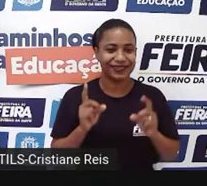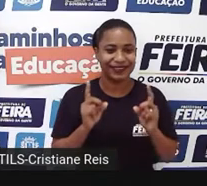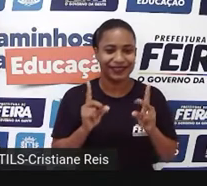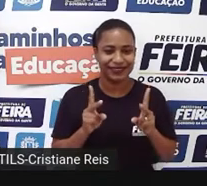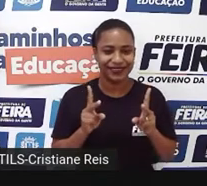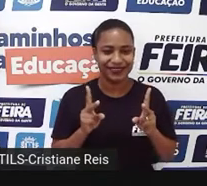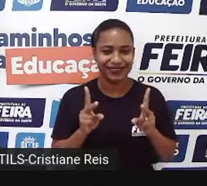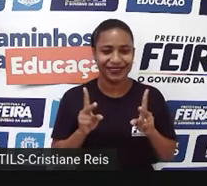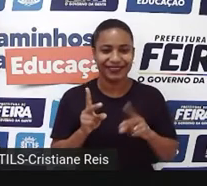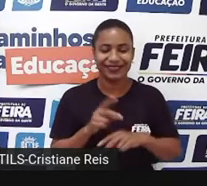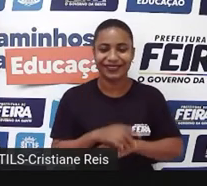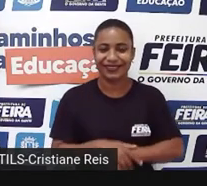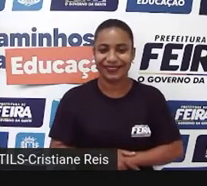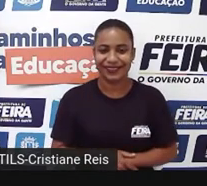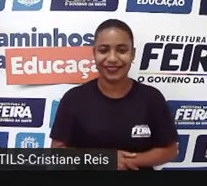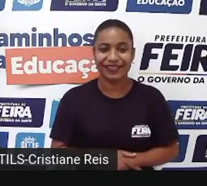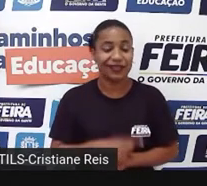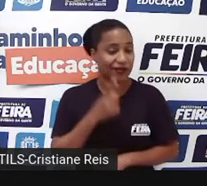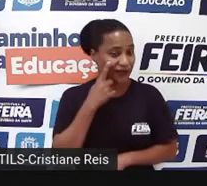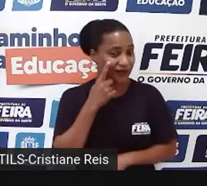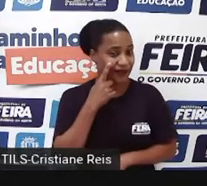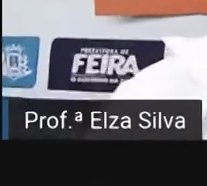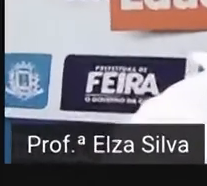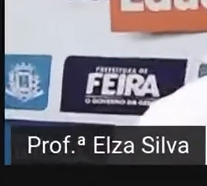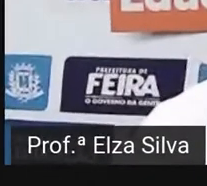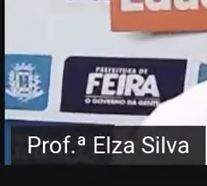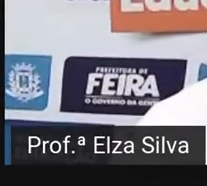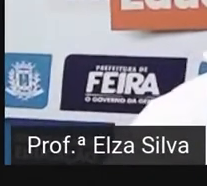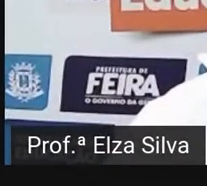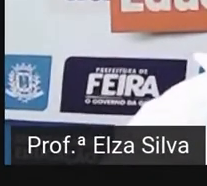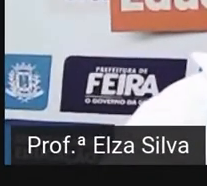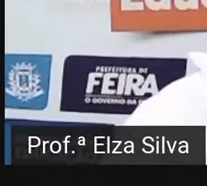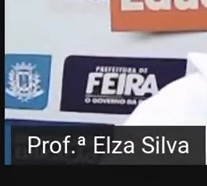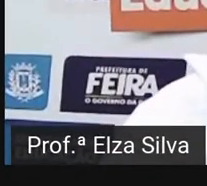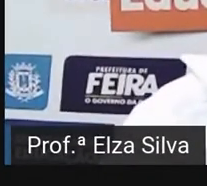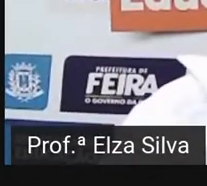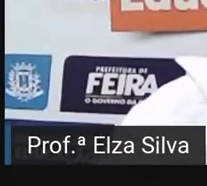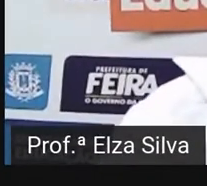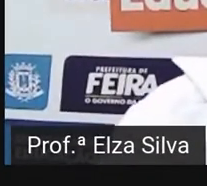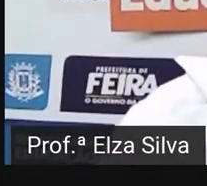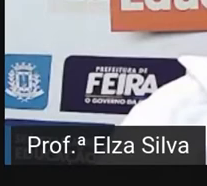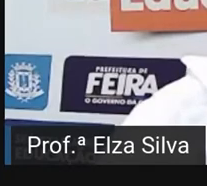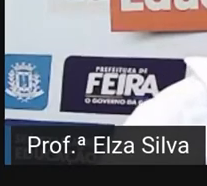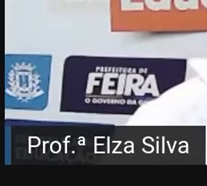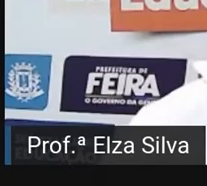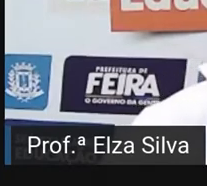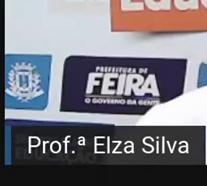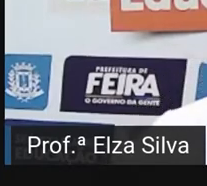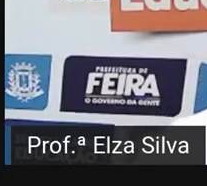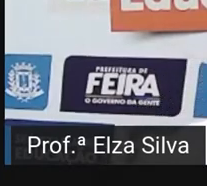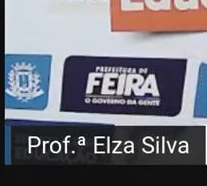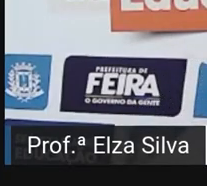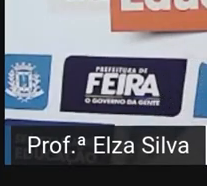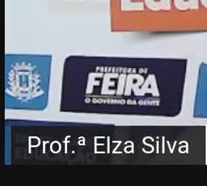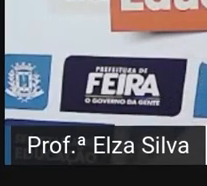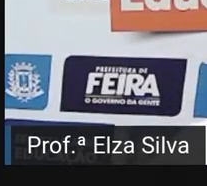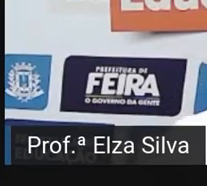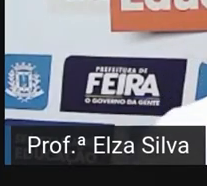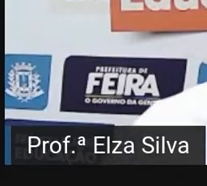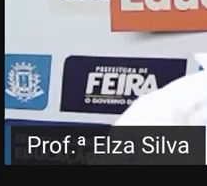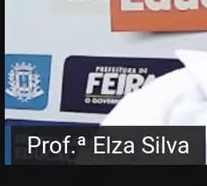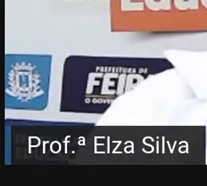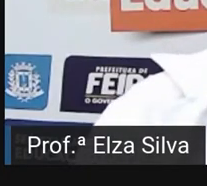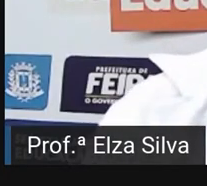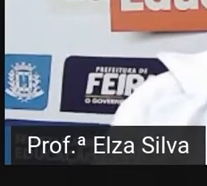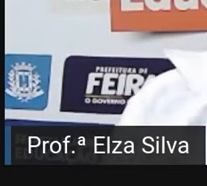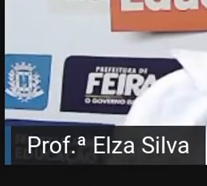That's great. Let's go. Just a moment, please. Só um minutinho, por favor, students. Here.